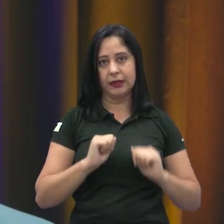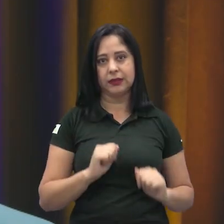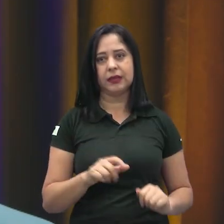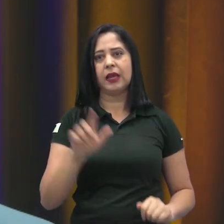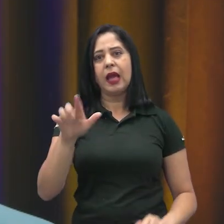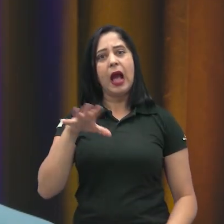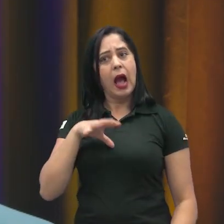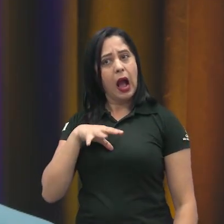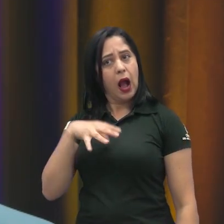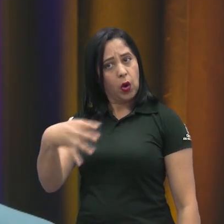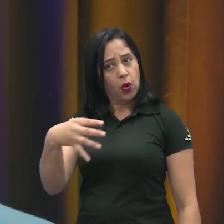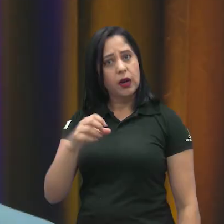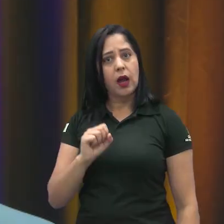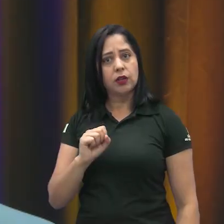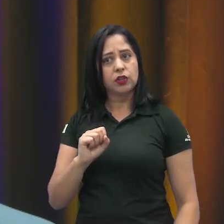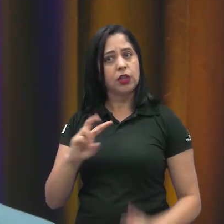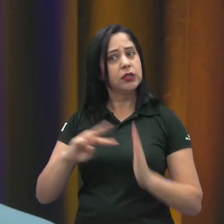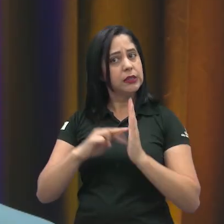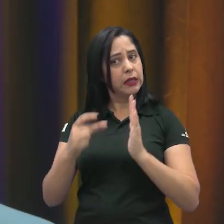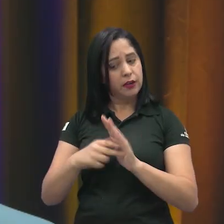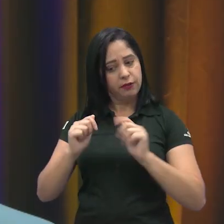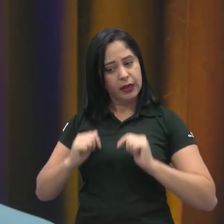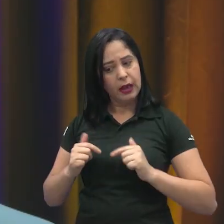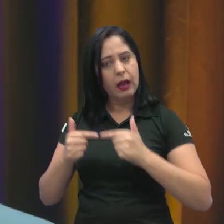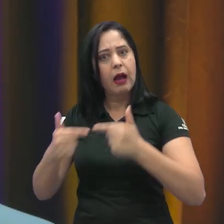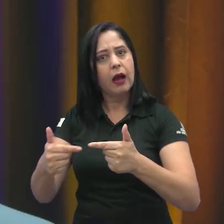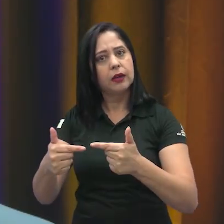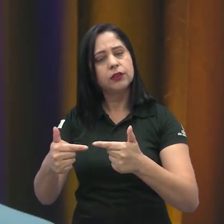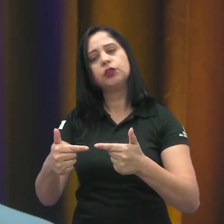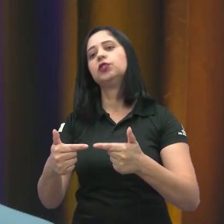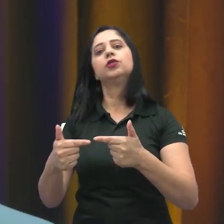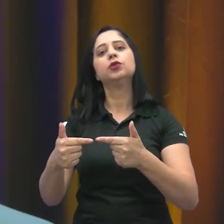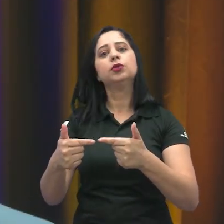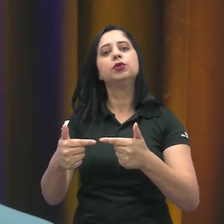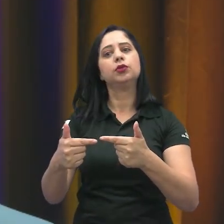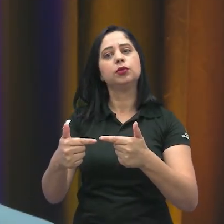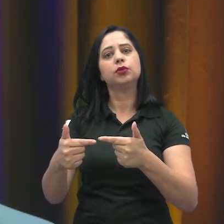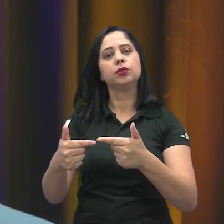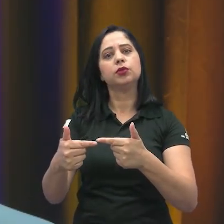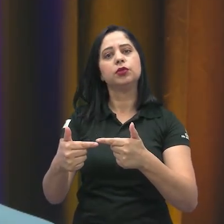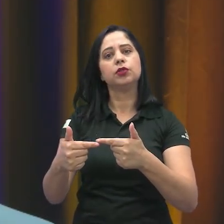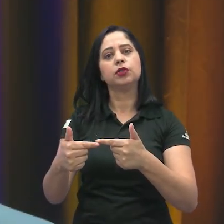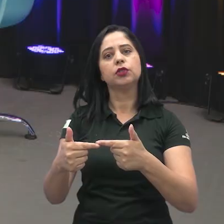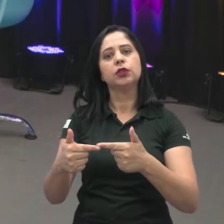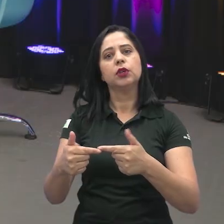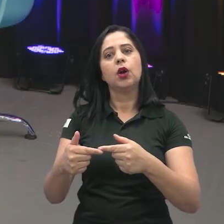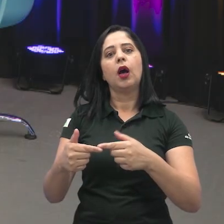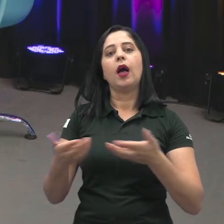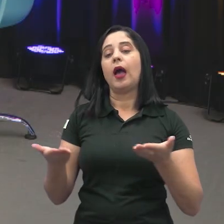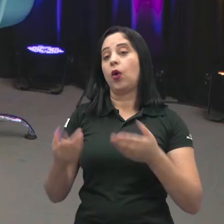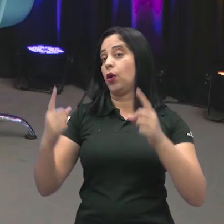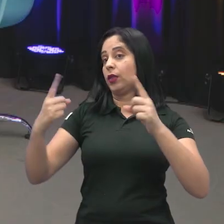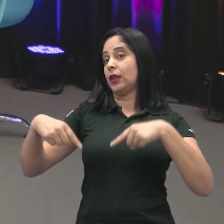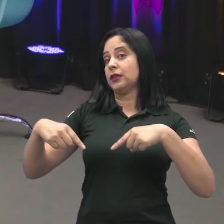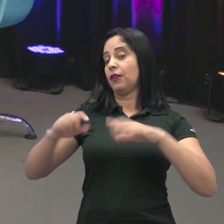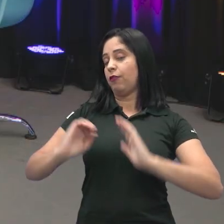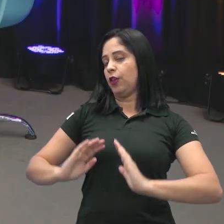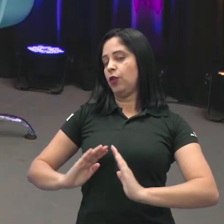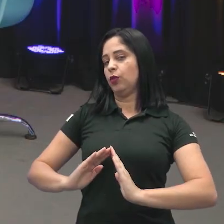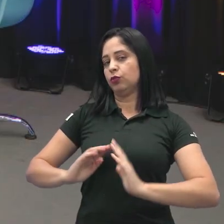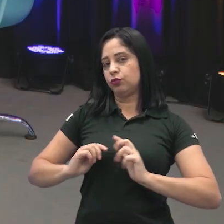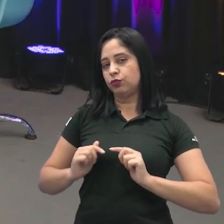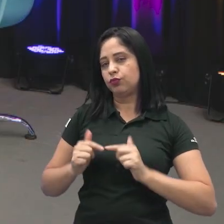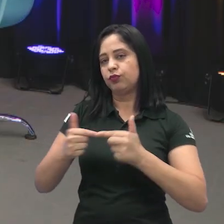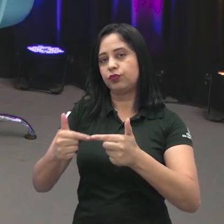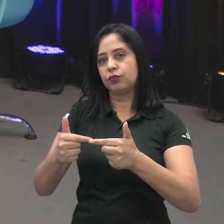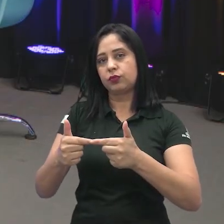você está falando tem muito a ver com a ação do Inspiração, que é o que esse momento traz para a gente, que é o Desafio Inspiração.